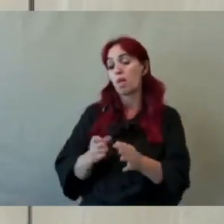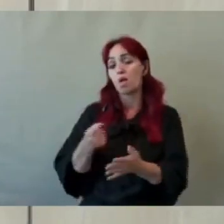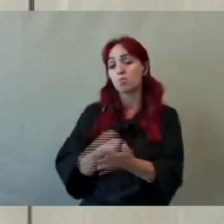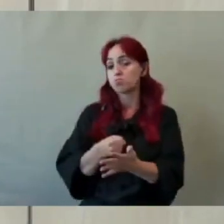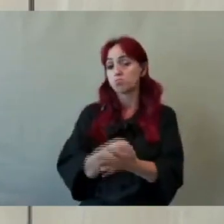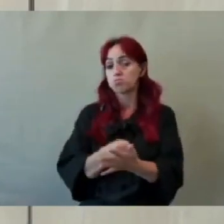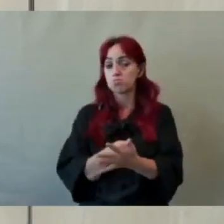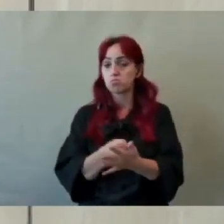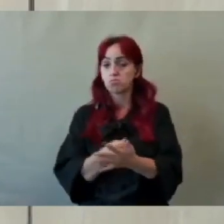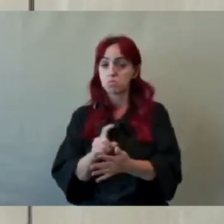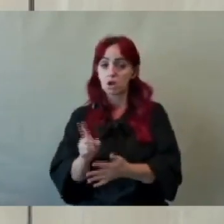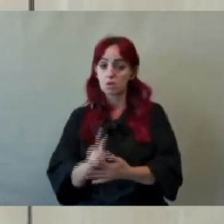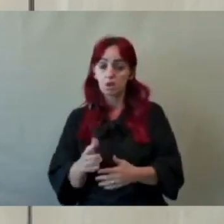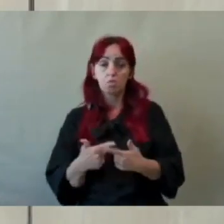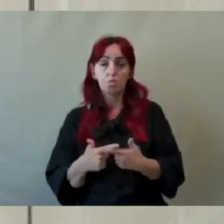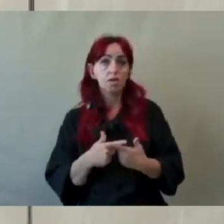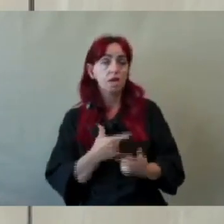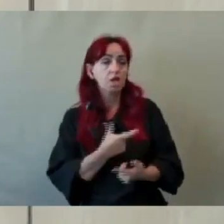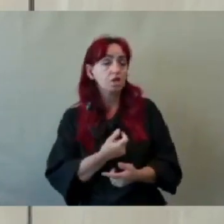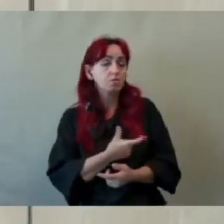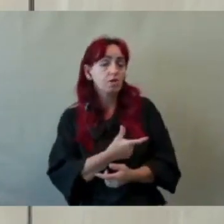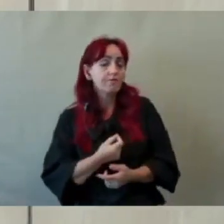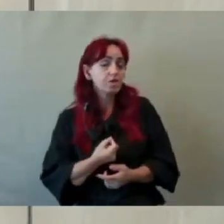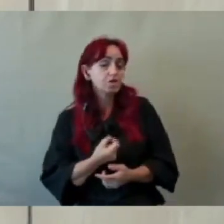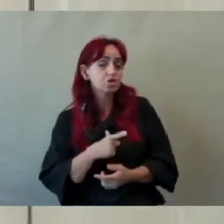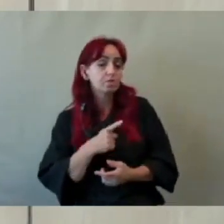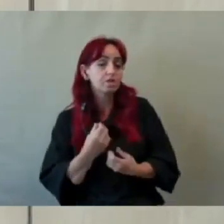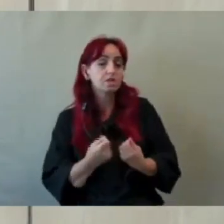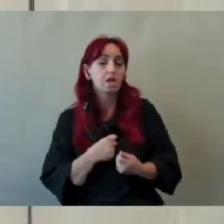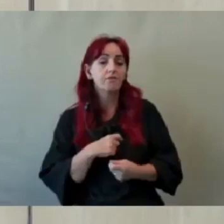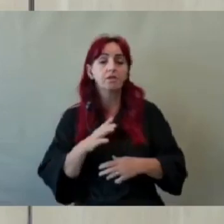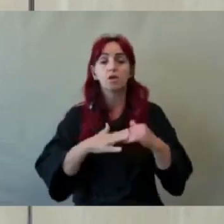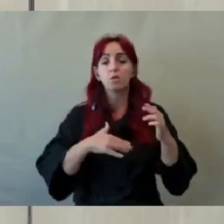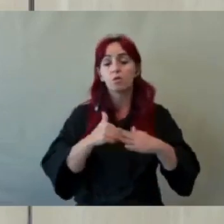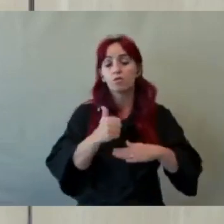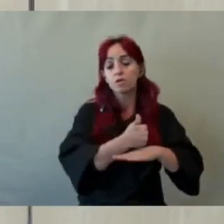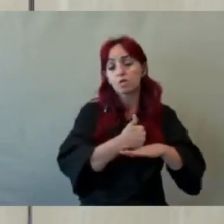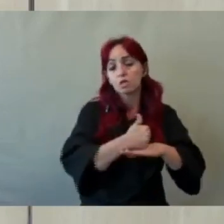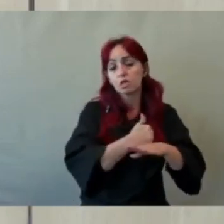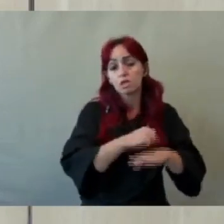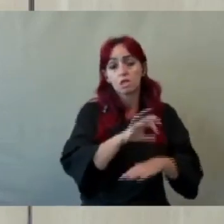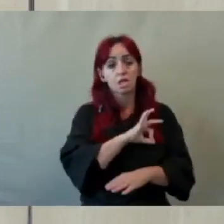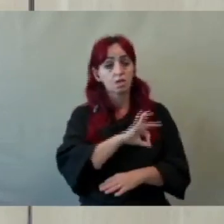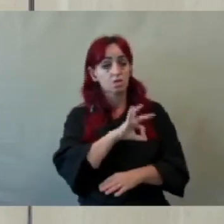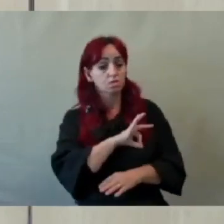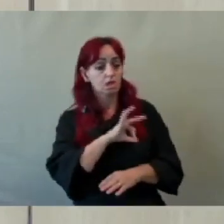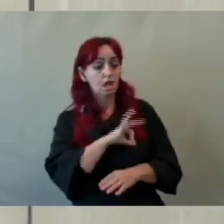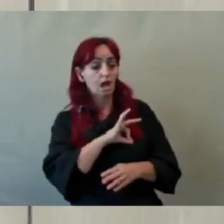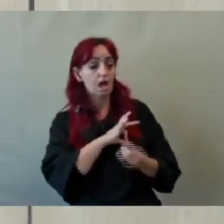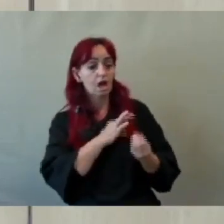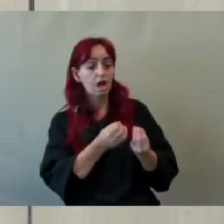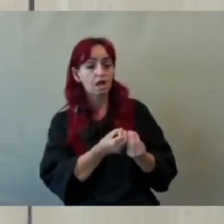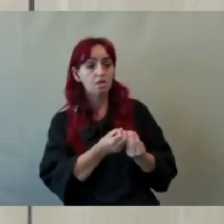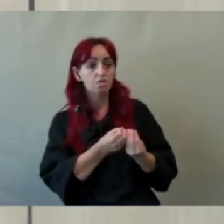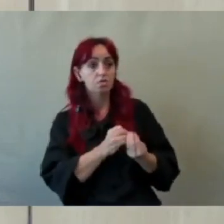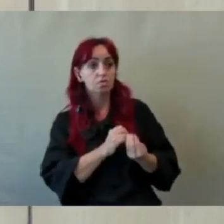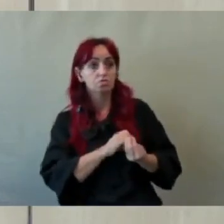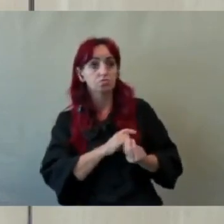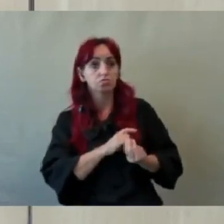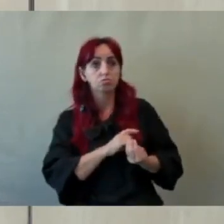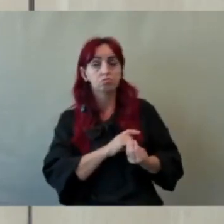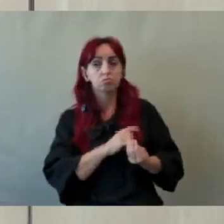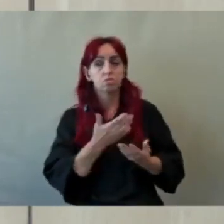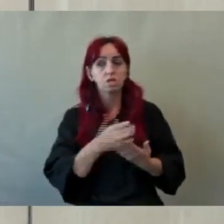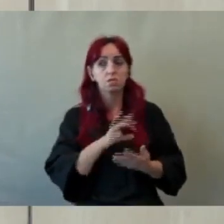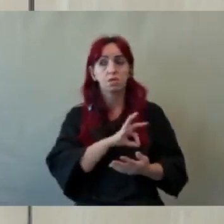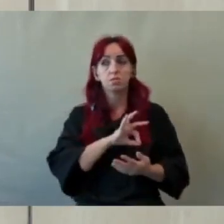obriga, em 2020, teríamos que ter os profissionais da educação com um salário tendo aí, pegando o rendimento médio do